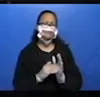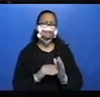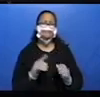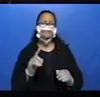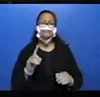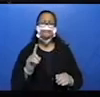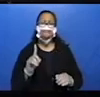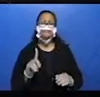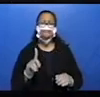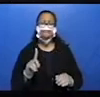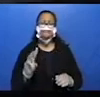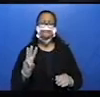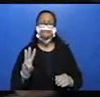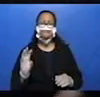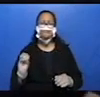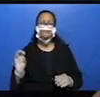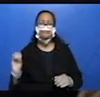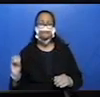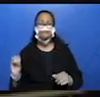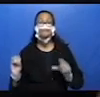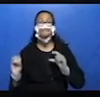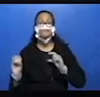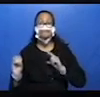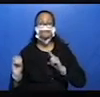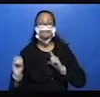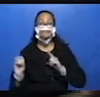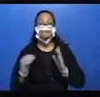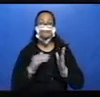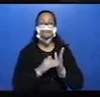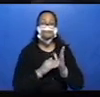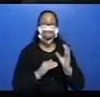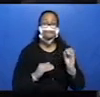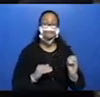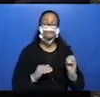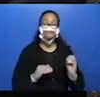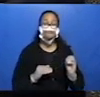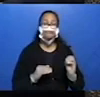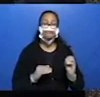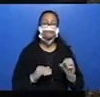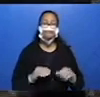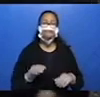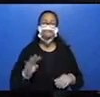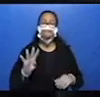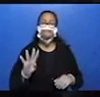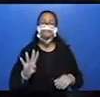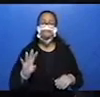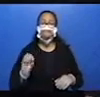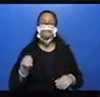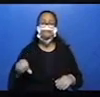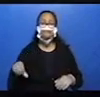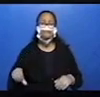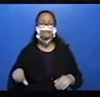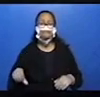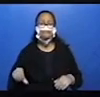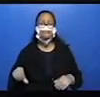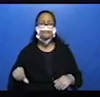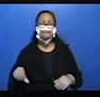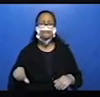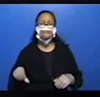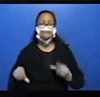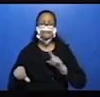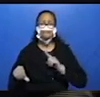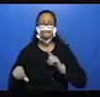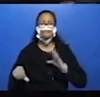1300 acaba em zero. Ele pode ser, então eu deixo. O 409, ó, ele acaba em 9. Então,